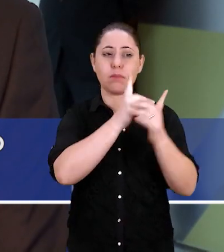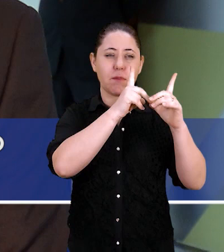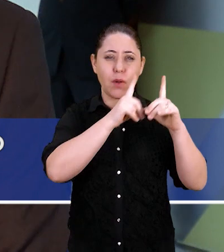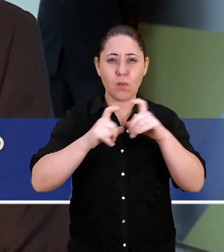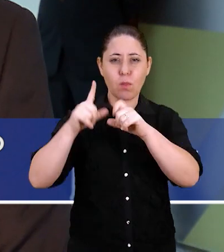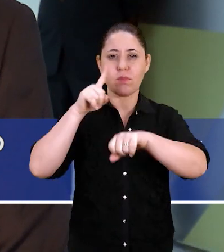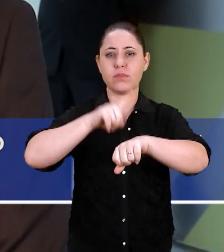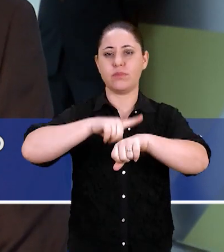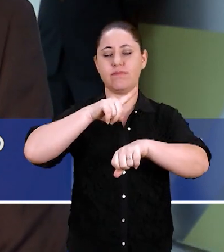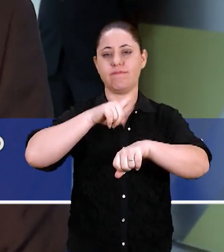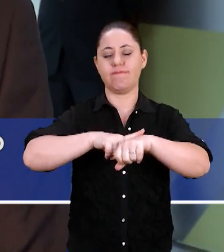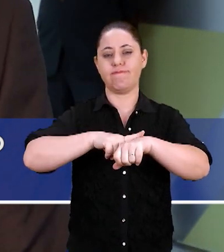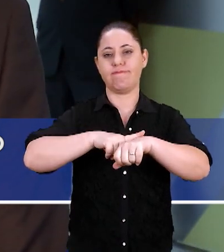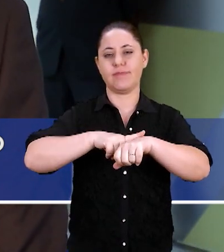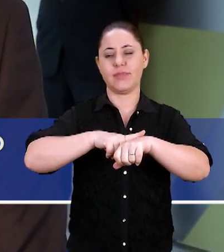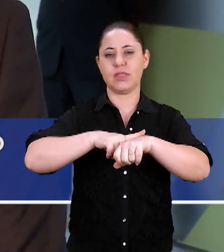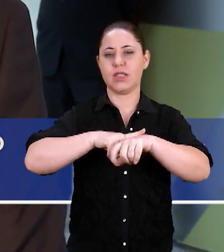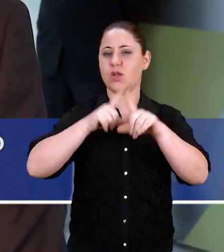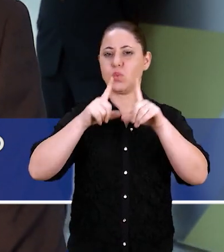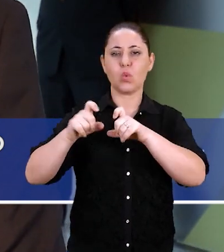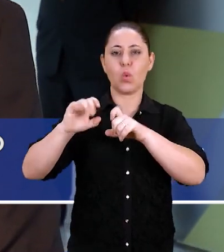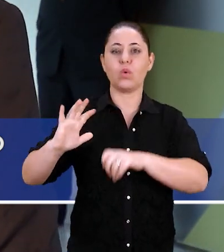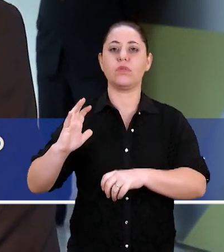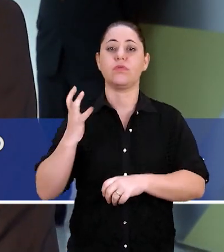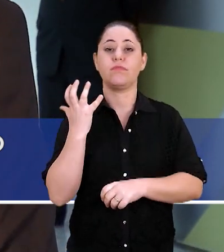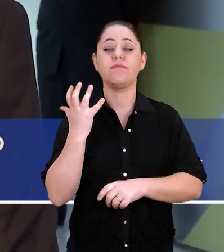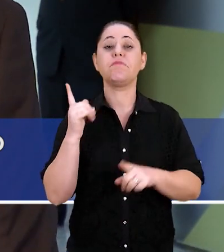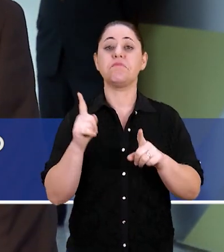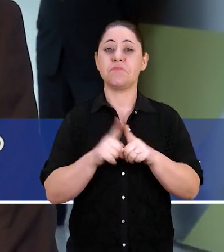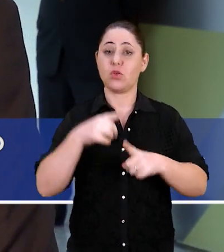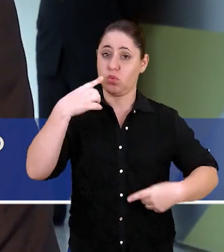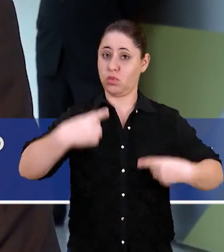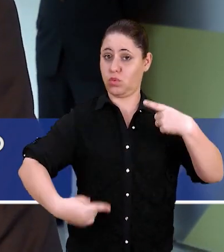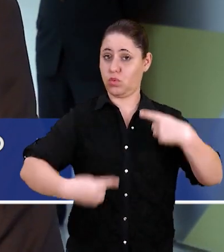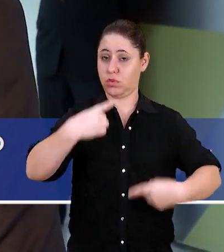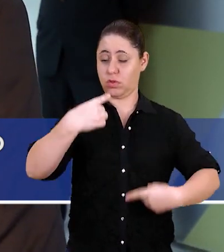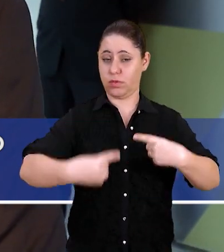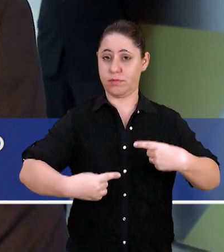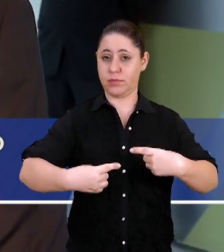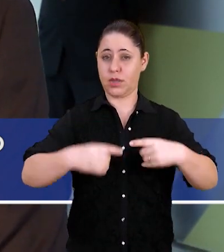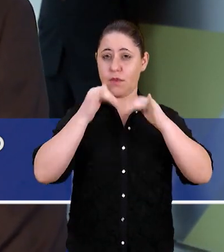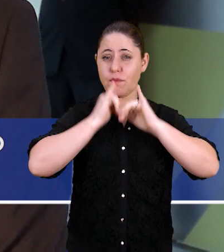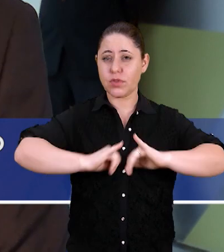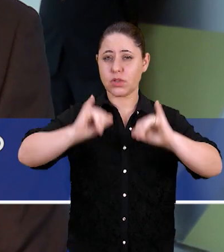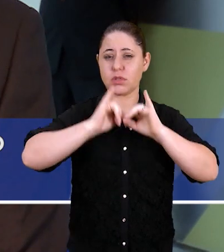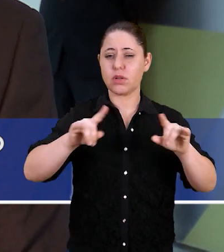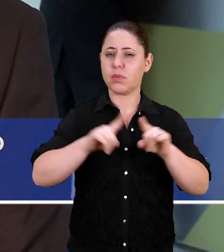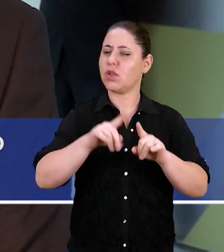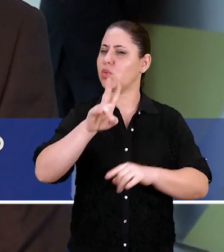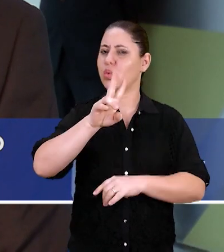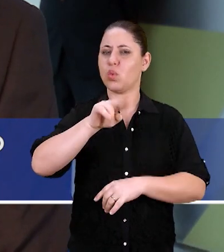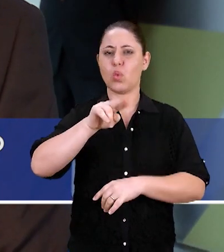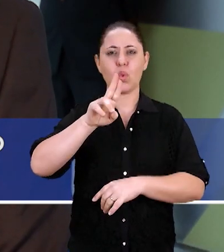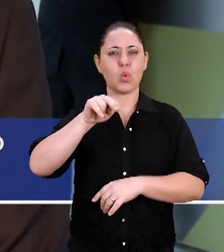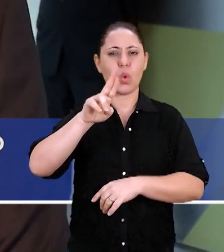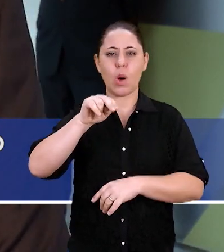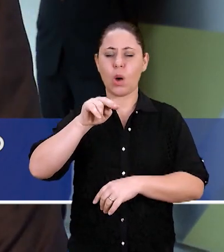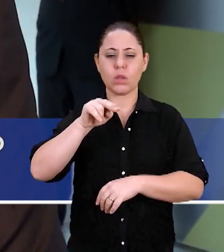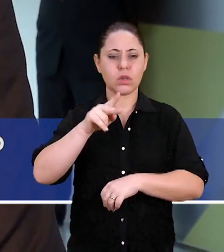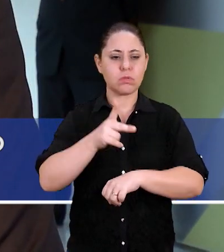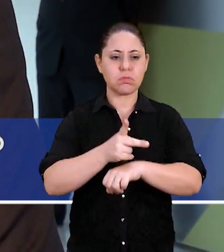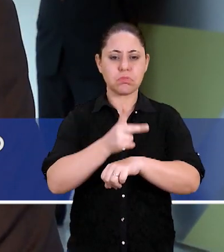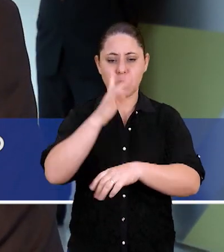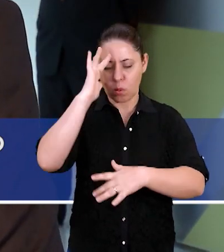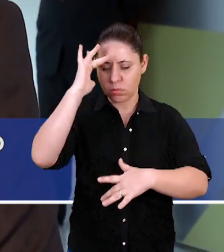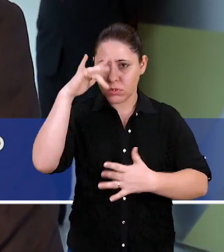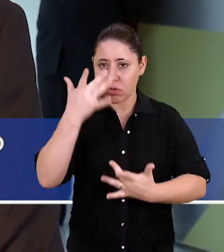os momentos, registrando os grandes acontecimentos, os grandes debates, e que nunca foi homenageado